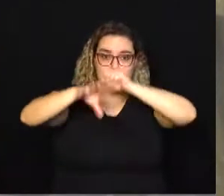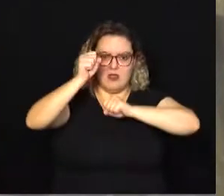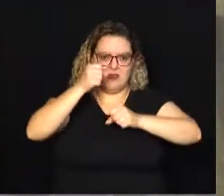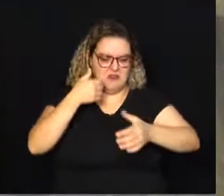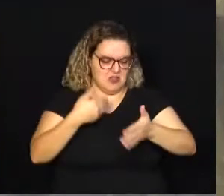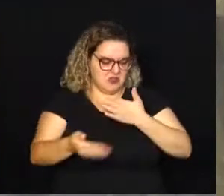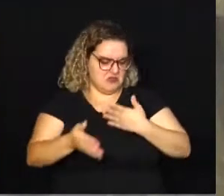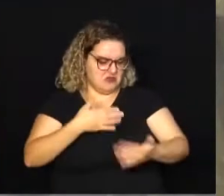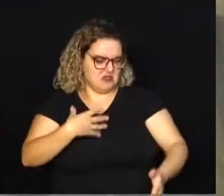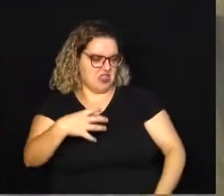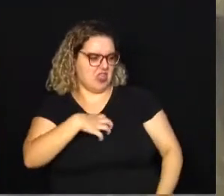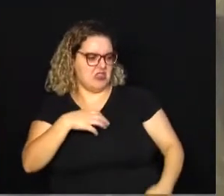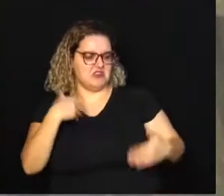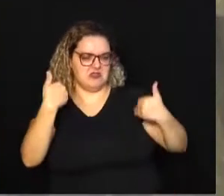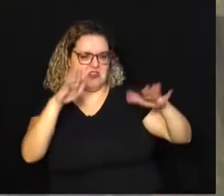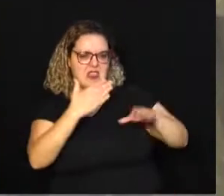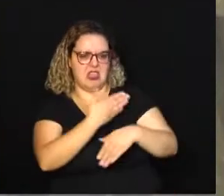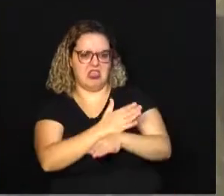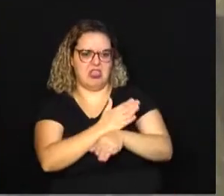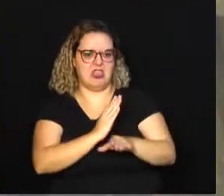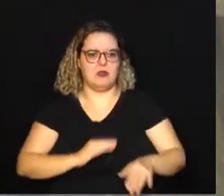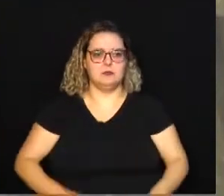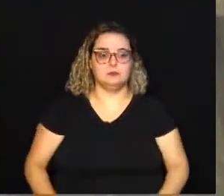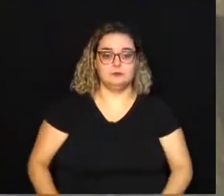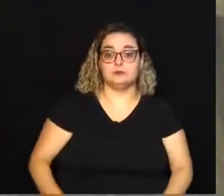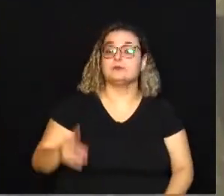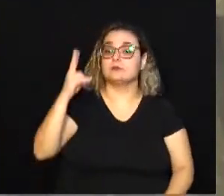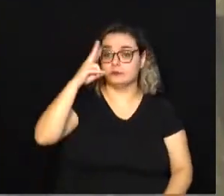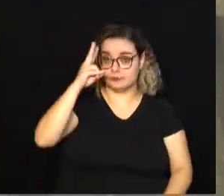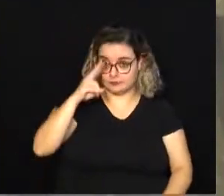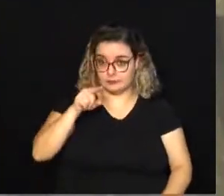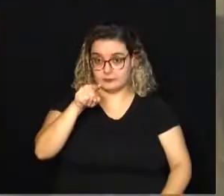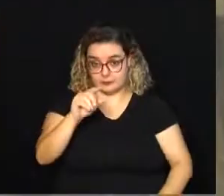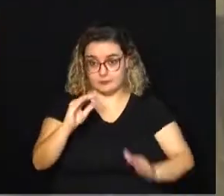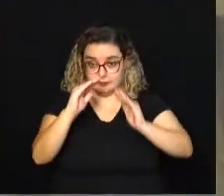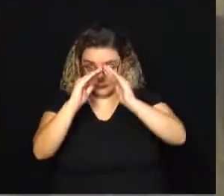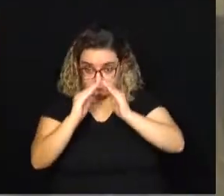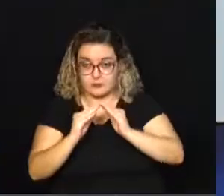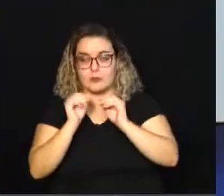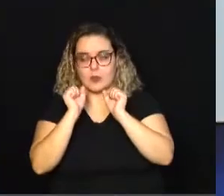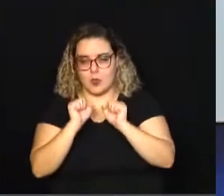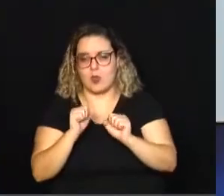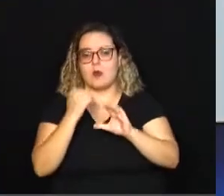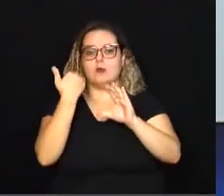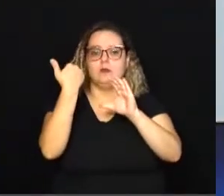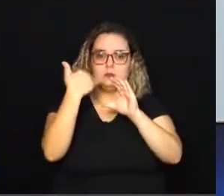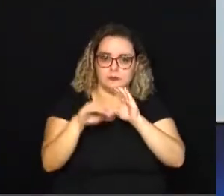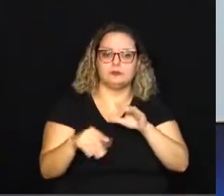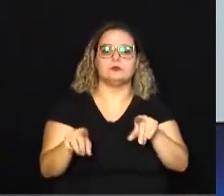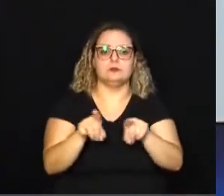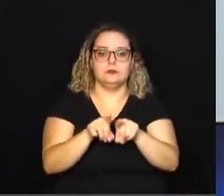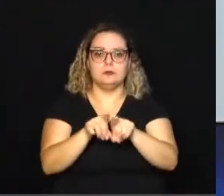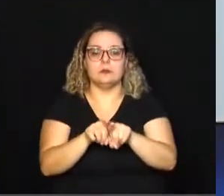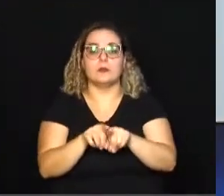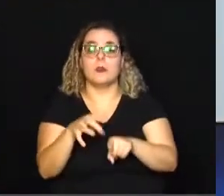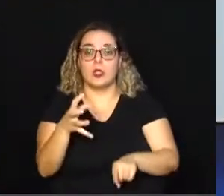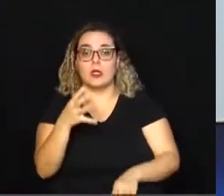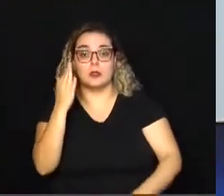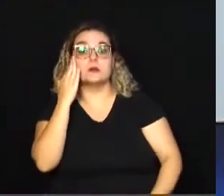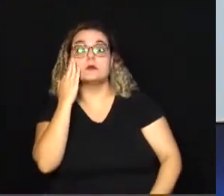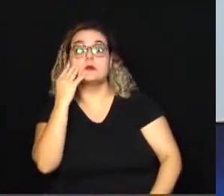quer. Sim. Lembrando você aí de casa que você pode participar, pode enviar sua mensagem também. Eu quero saber a sua